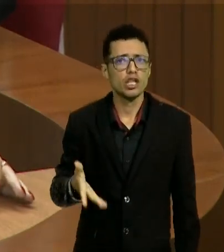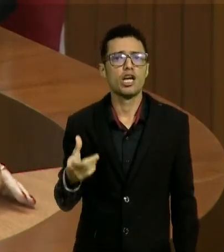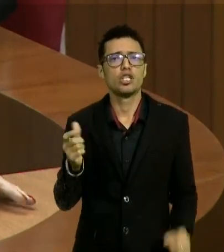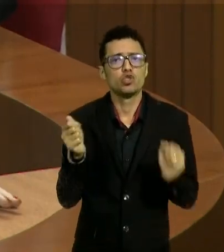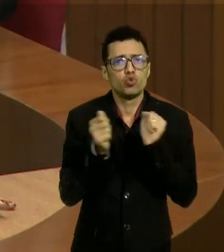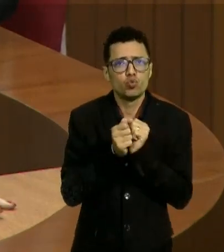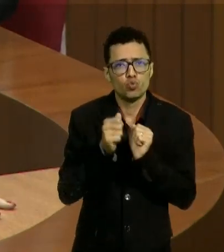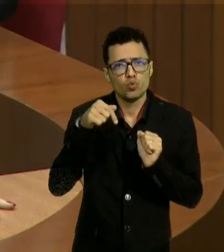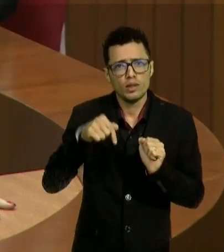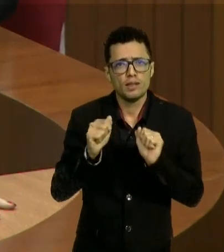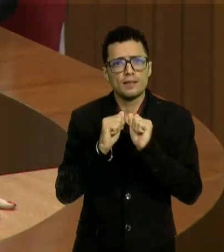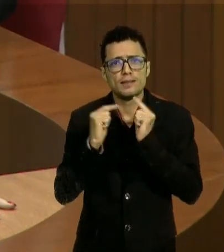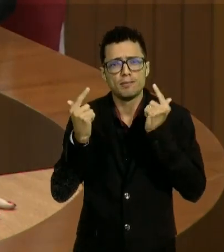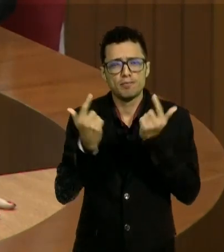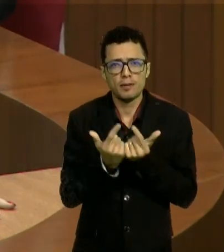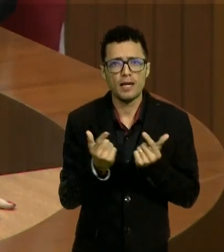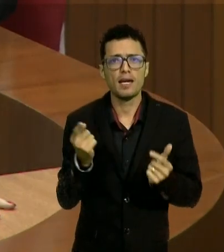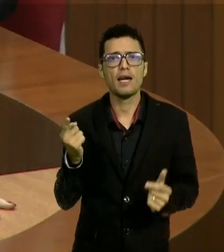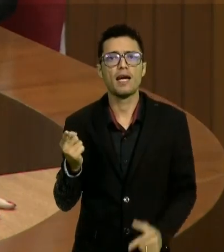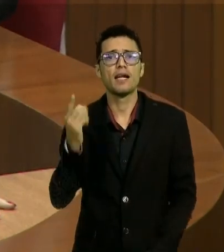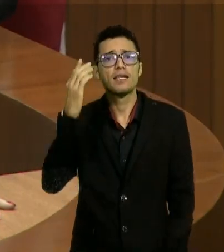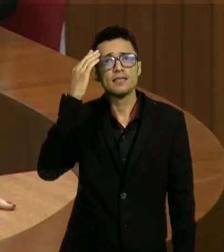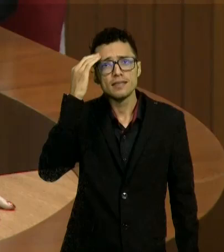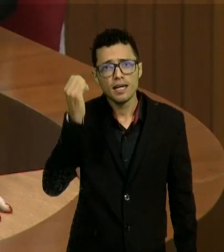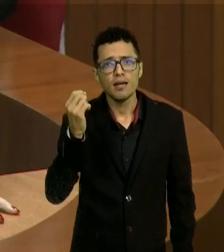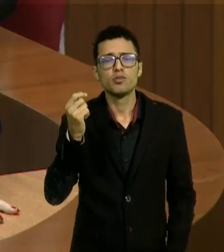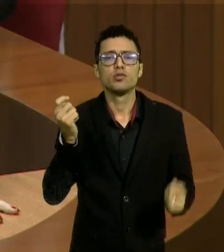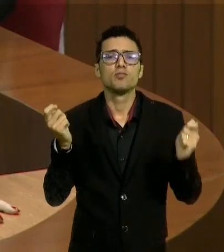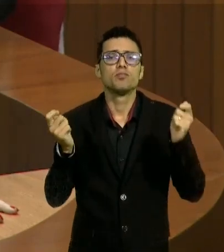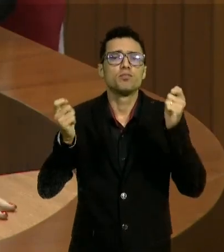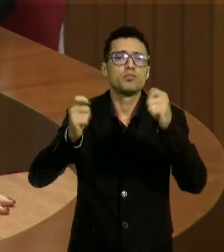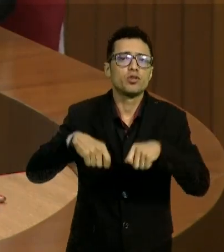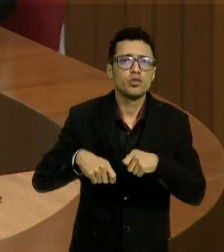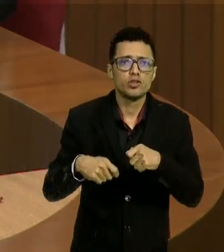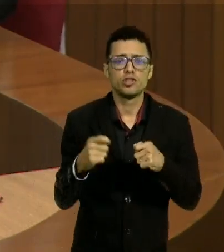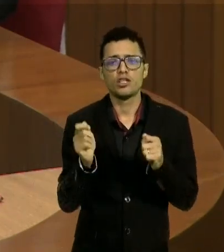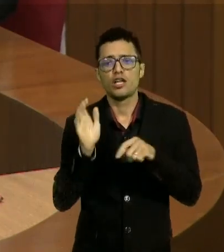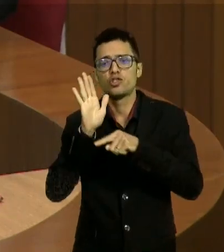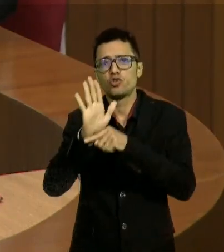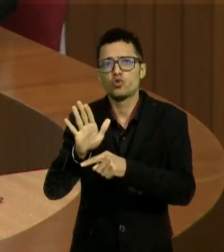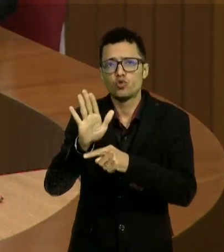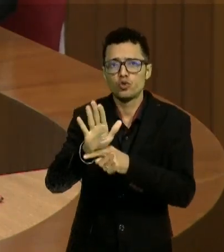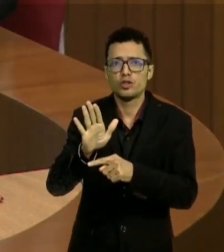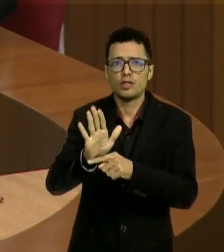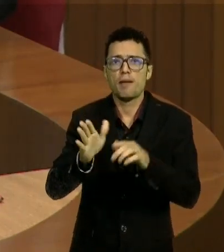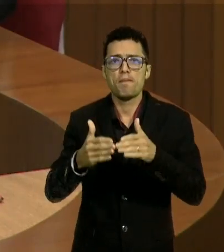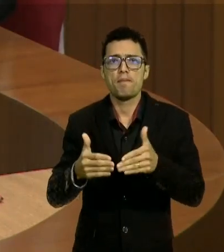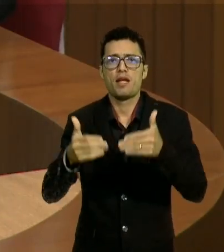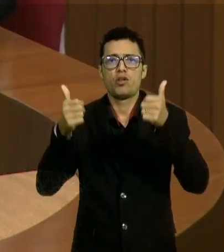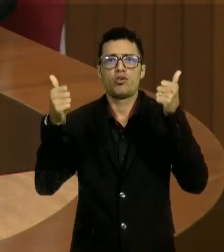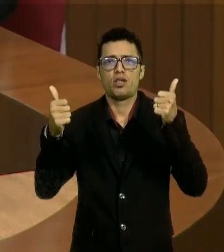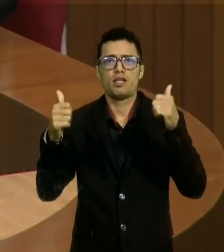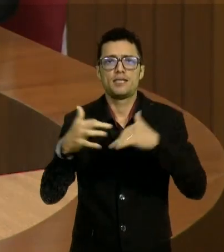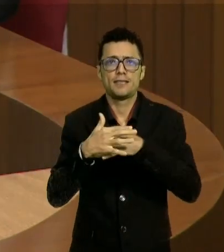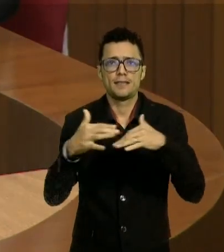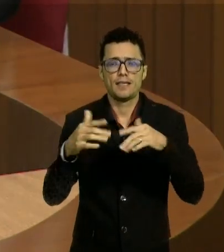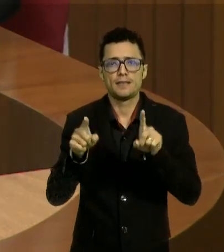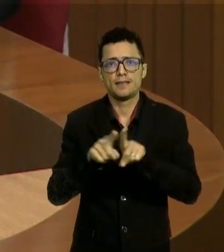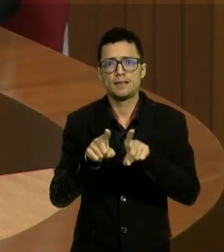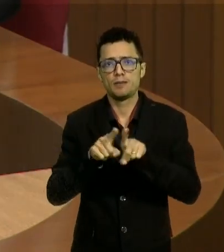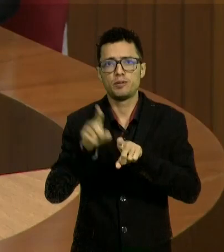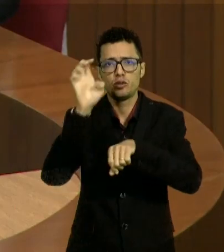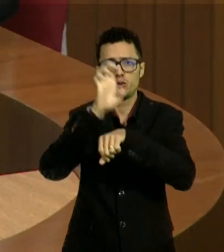que pode para melhorar a segurança, não só da nossa região, como do nosso estado. E